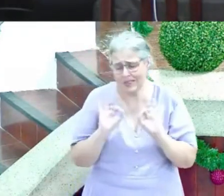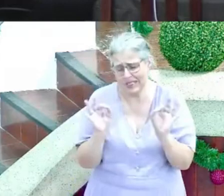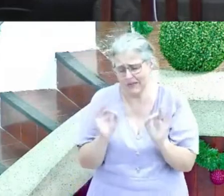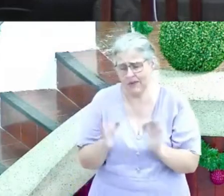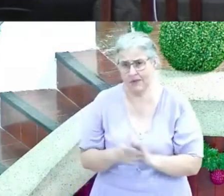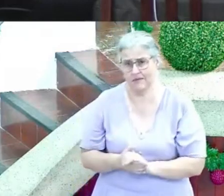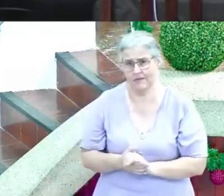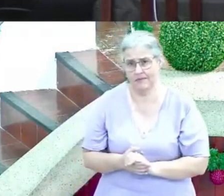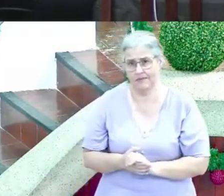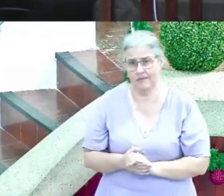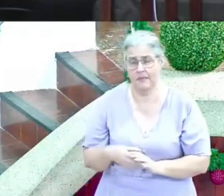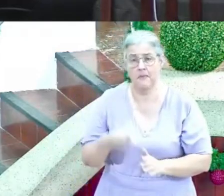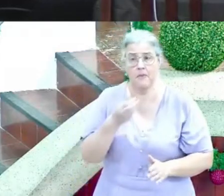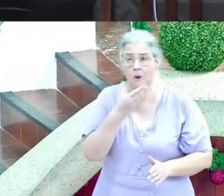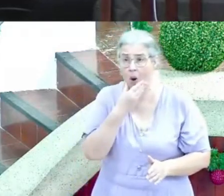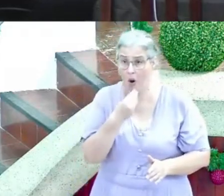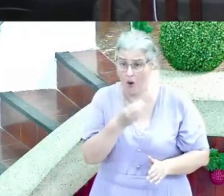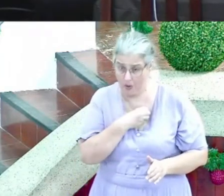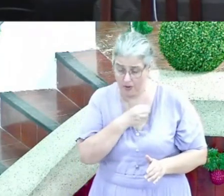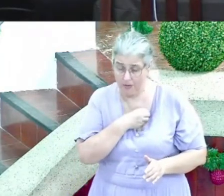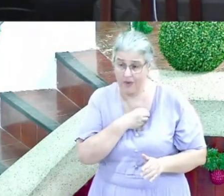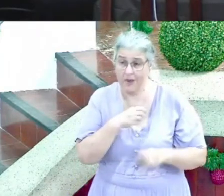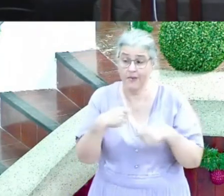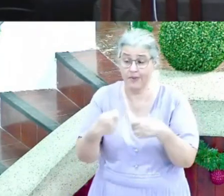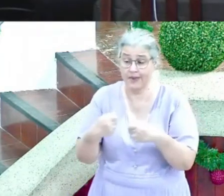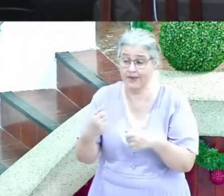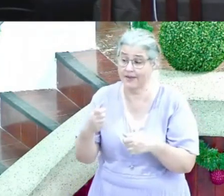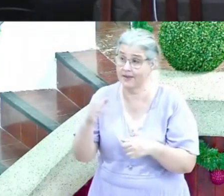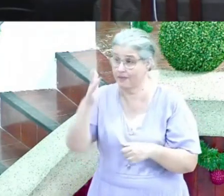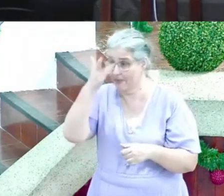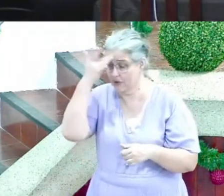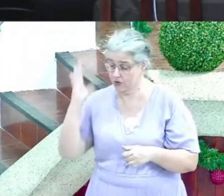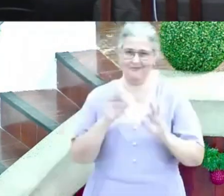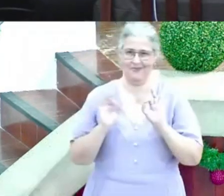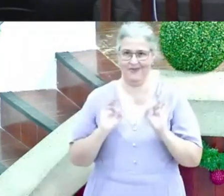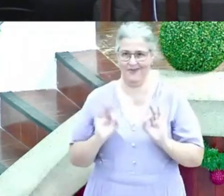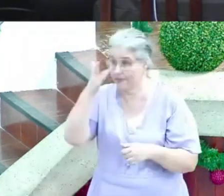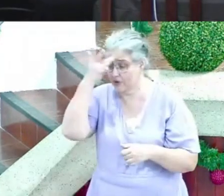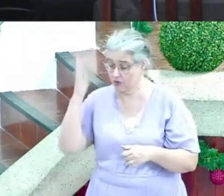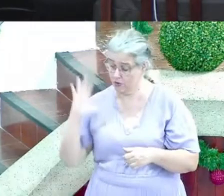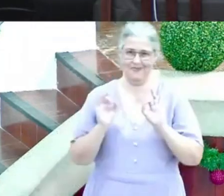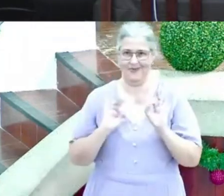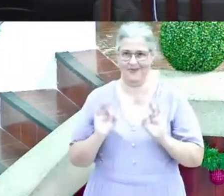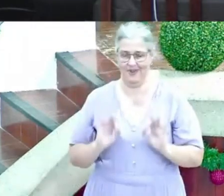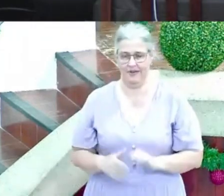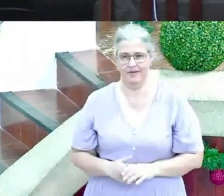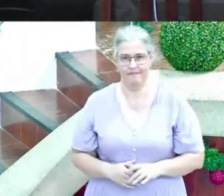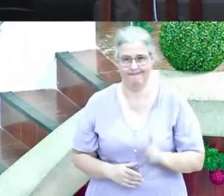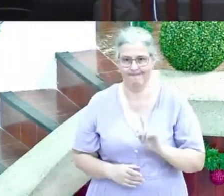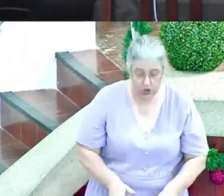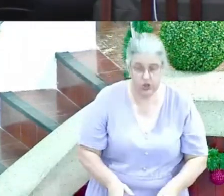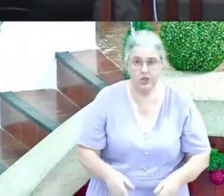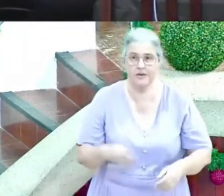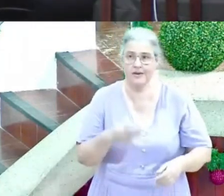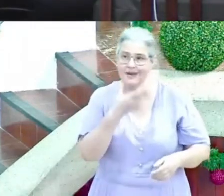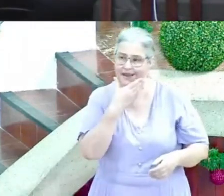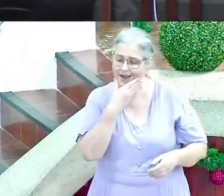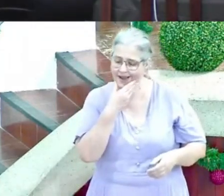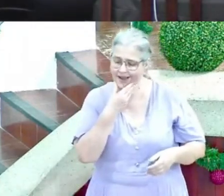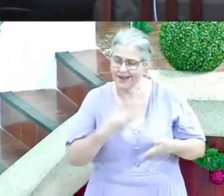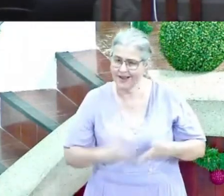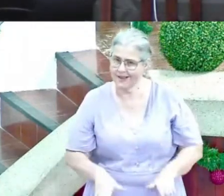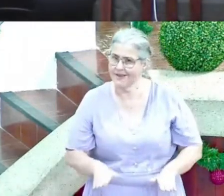Pecadores precisam de um Salvador. Peca Lucas no capítulo 2.